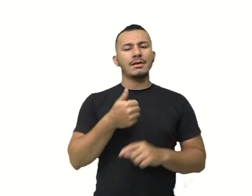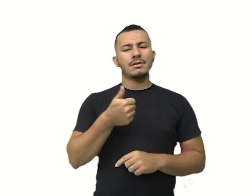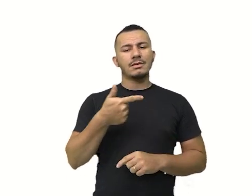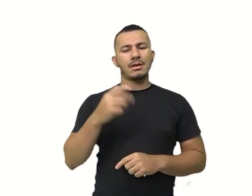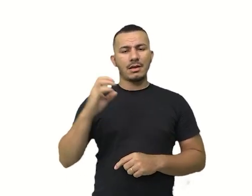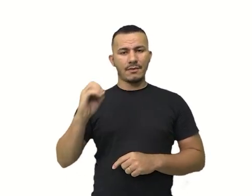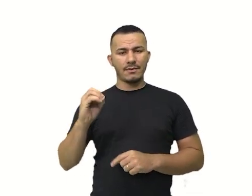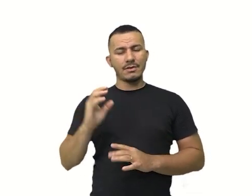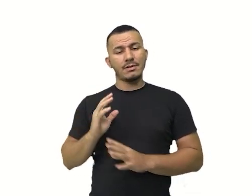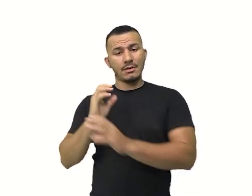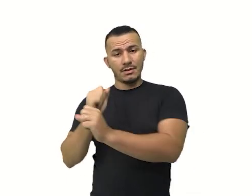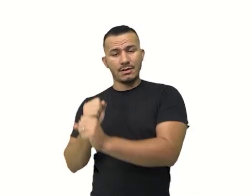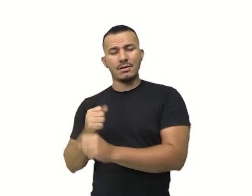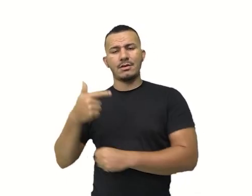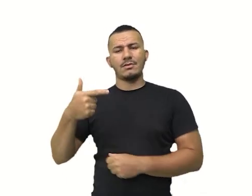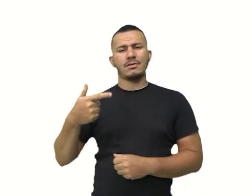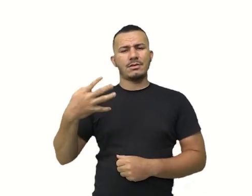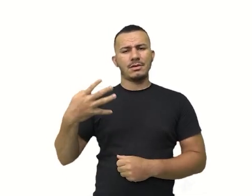120, a resposta é